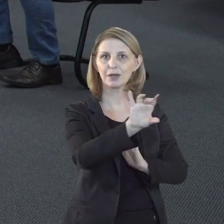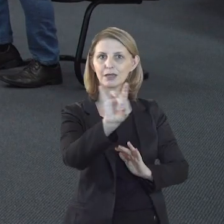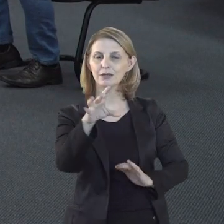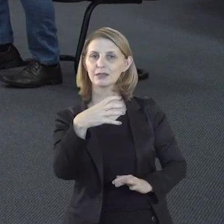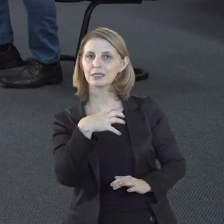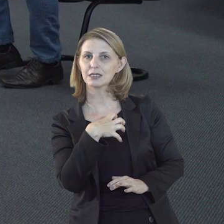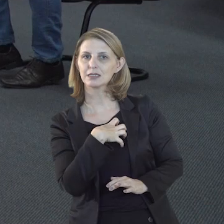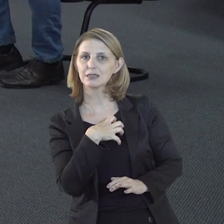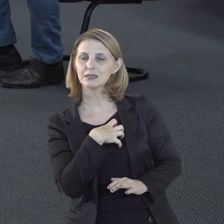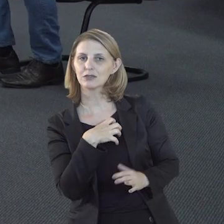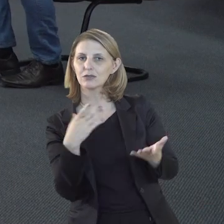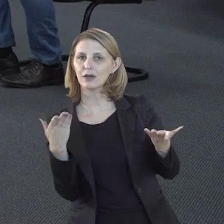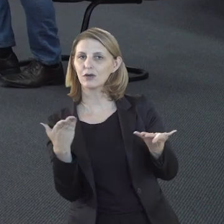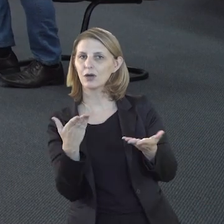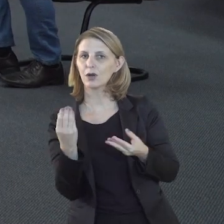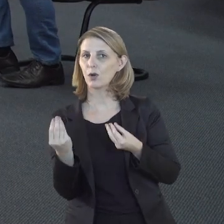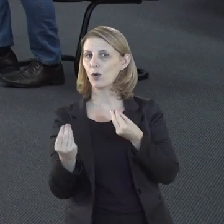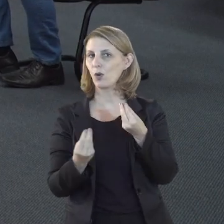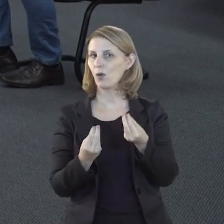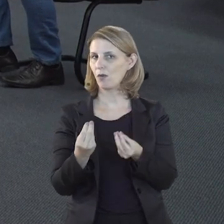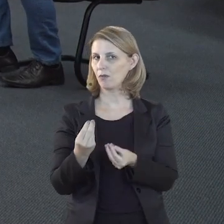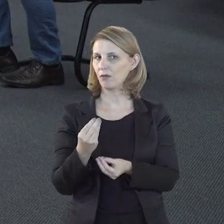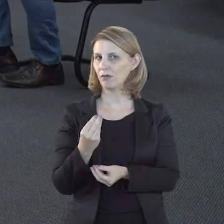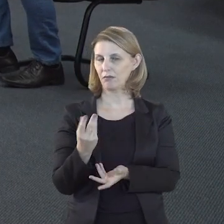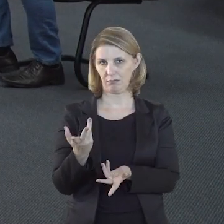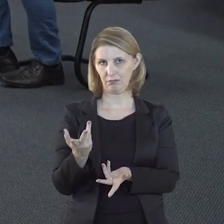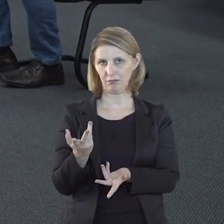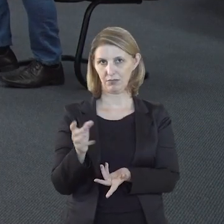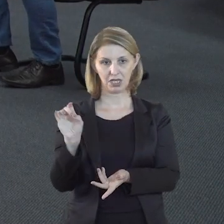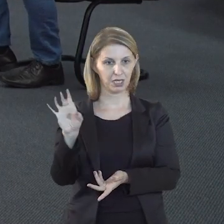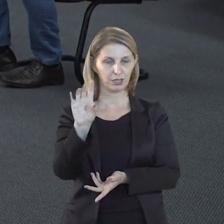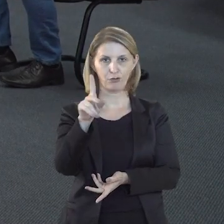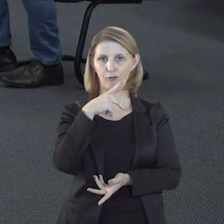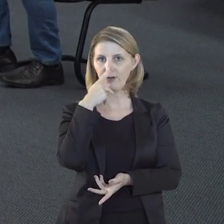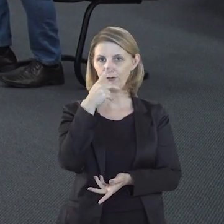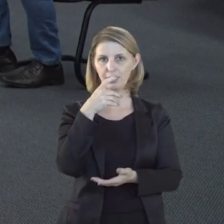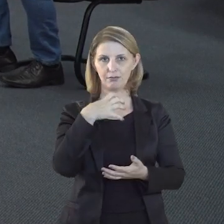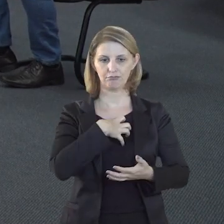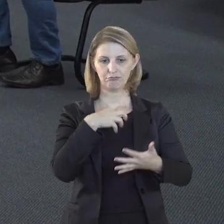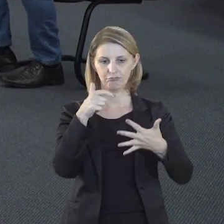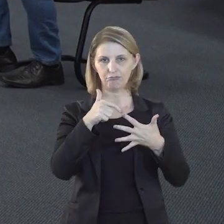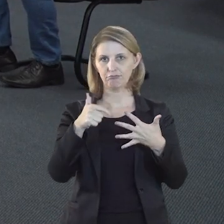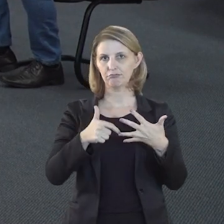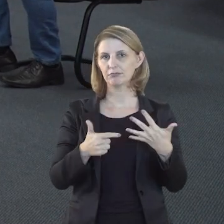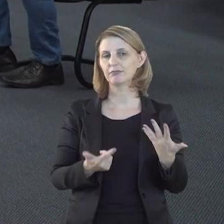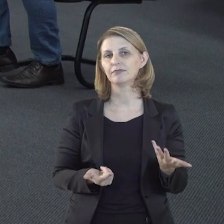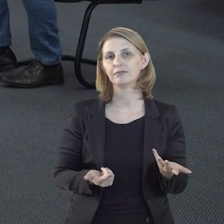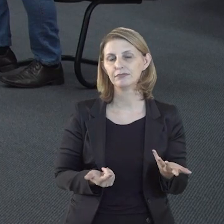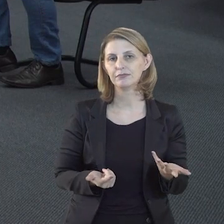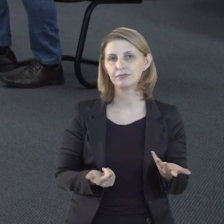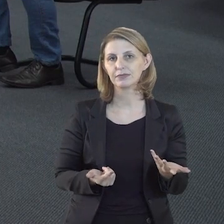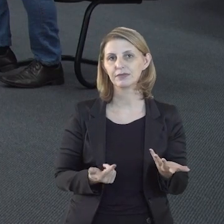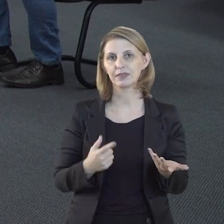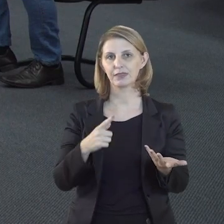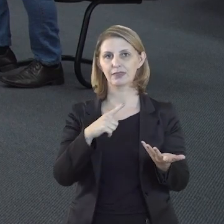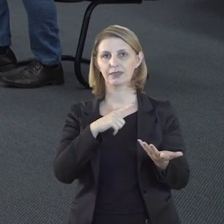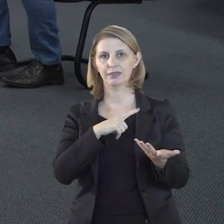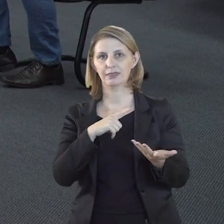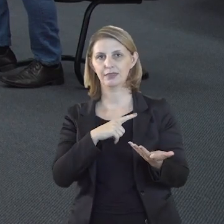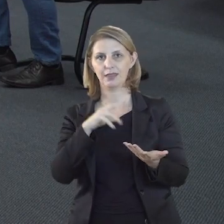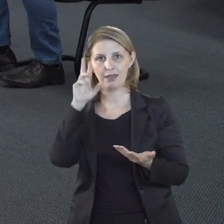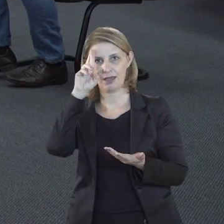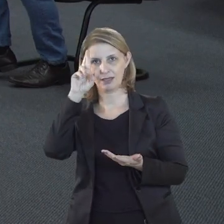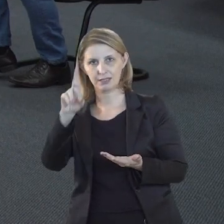emocionais, afetivos. Se eu fosse perguntar para cada um de vocês o que está se sentindo e agora, eu imagino que tem